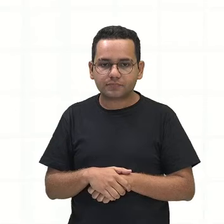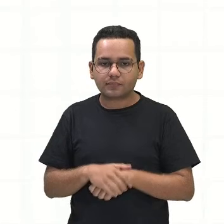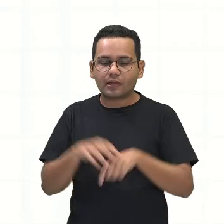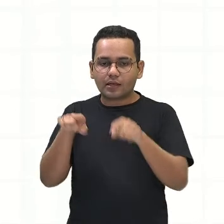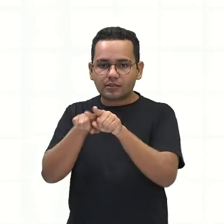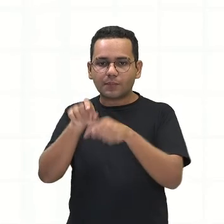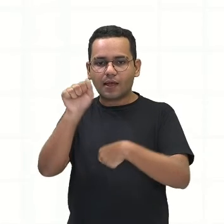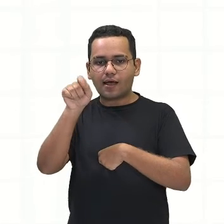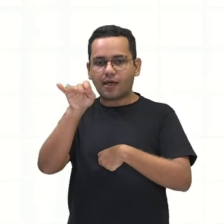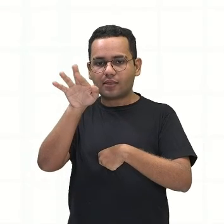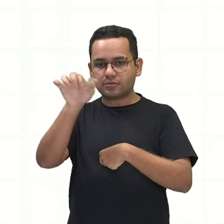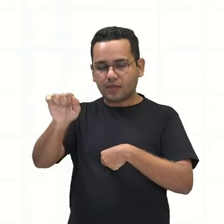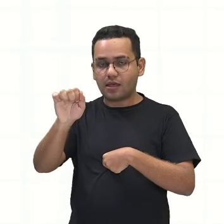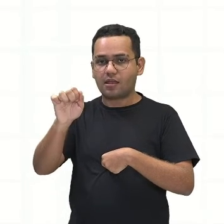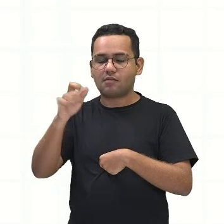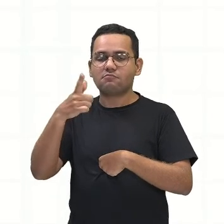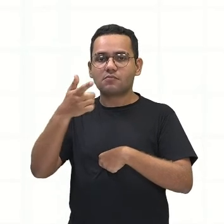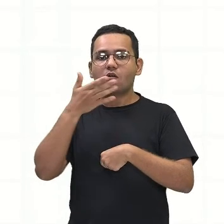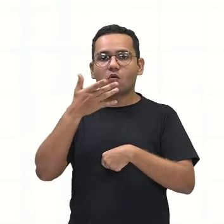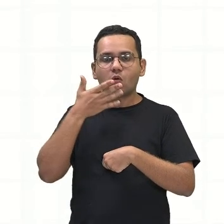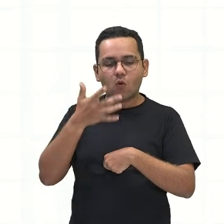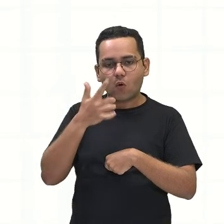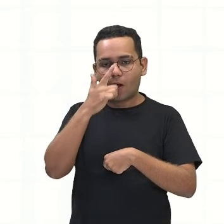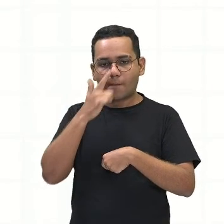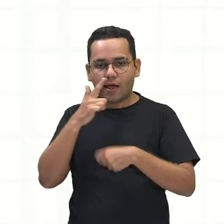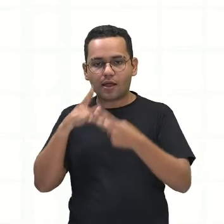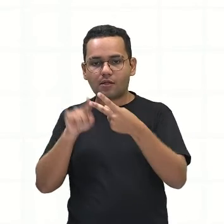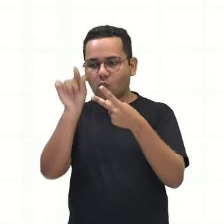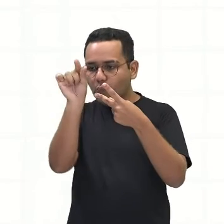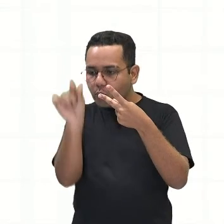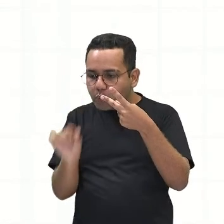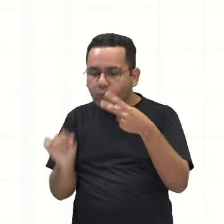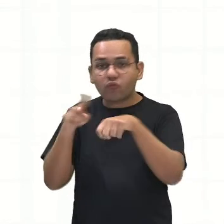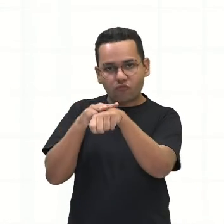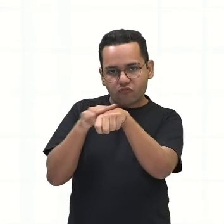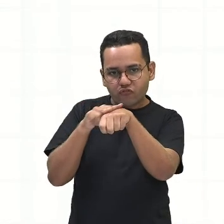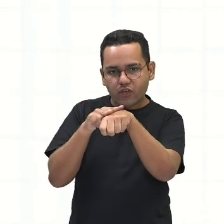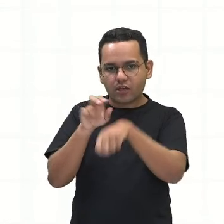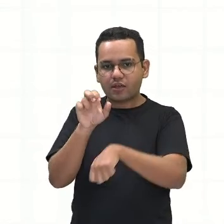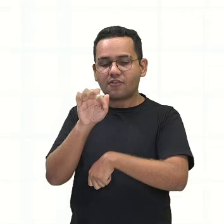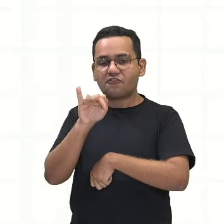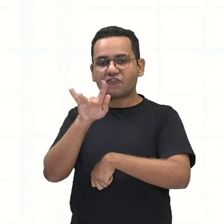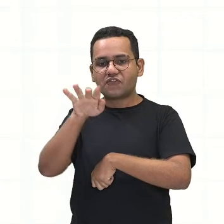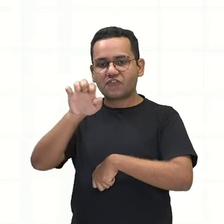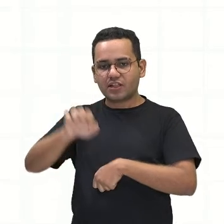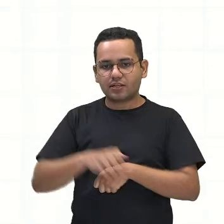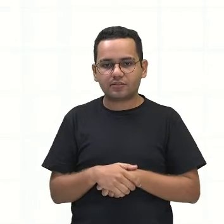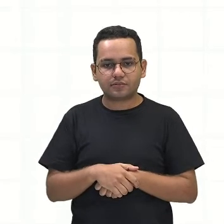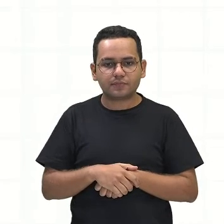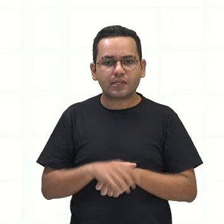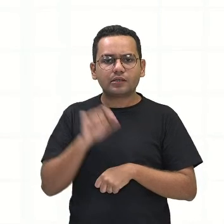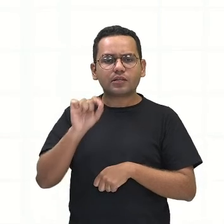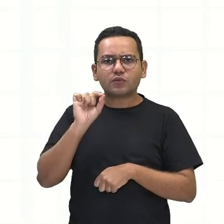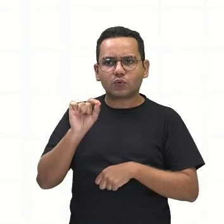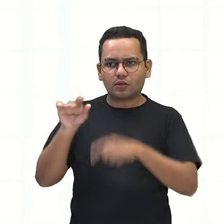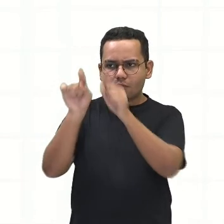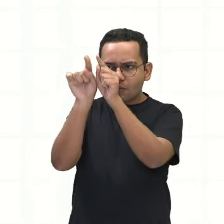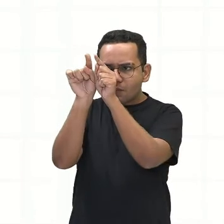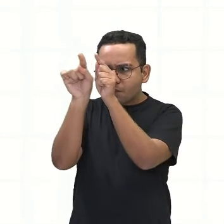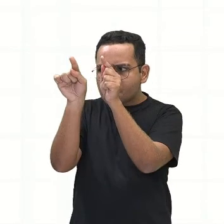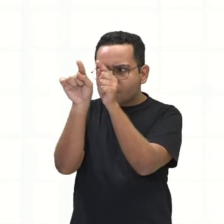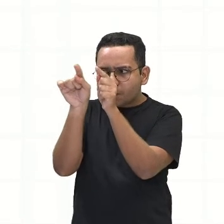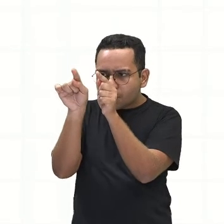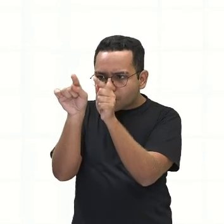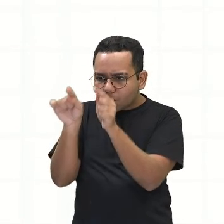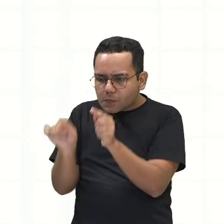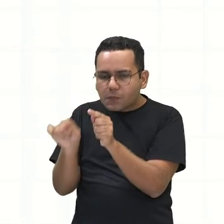o estigma, ou estilete, que é onde vai fazer um canal em direção